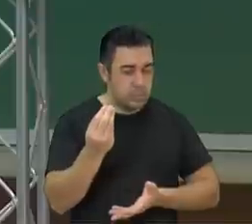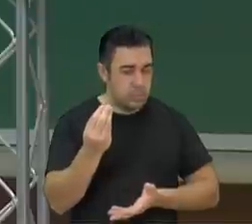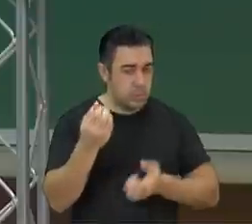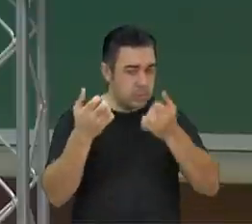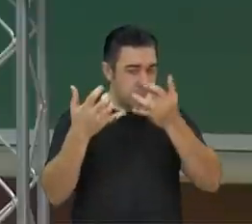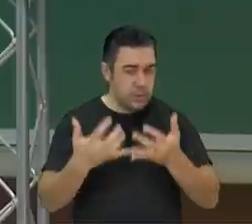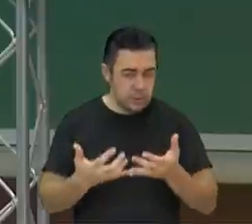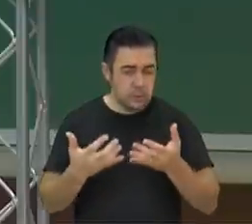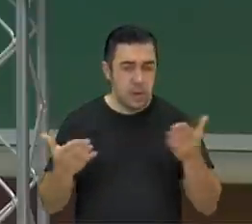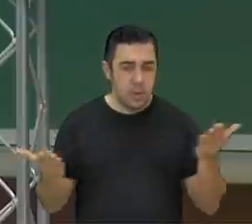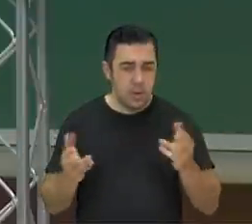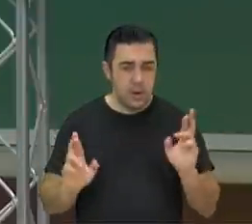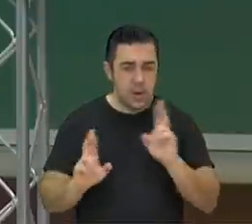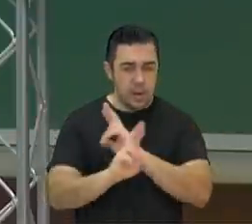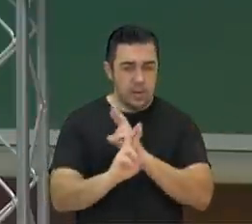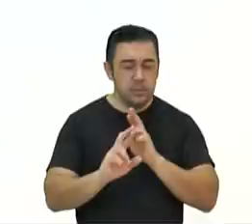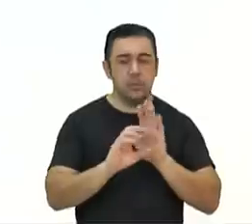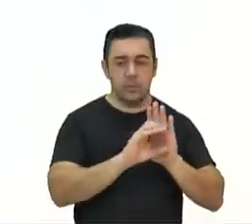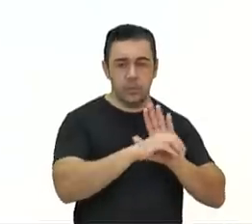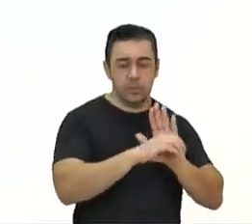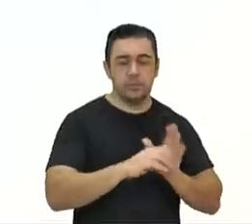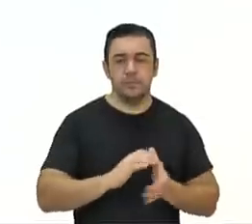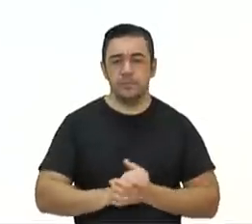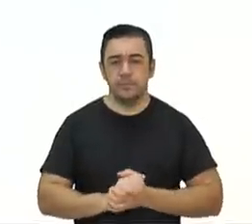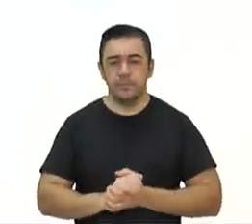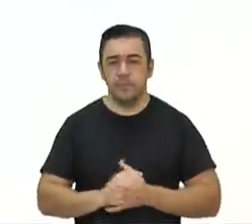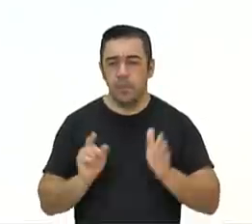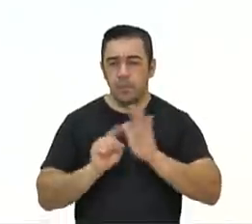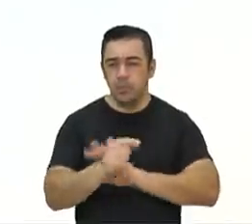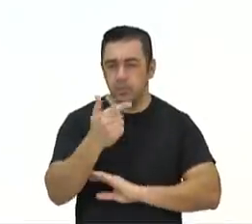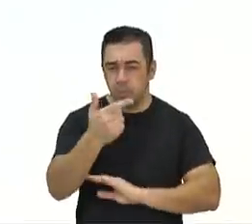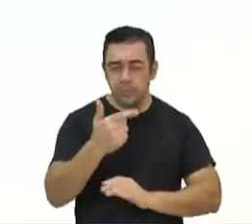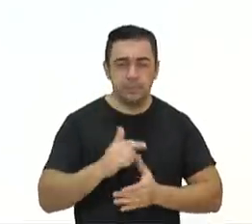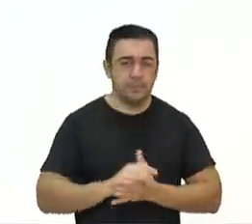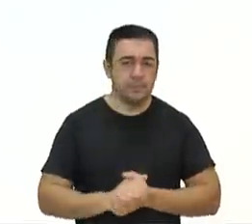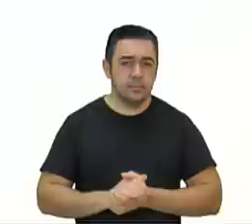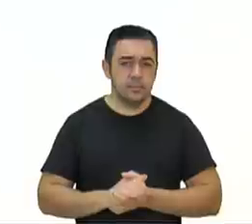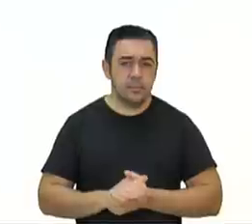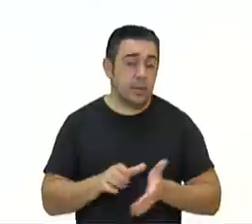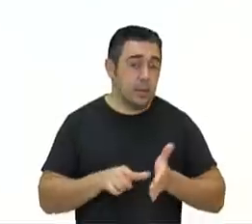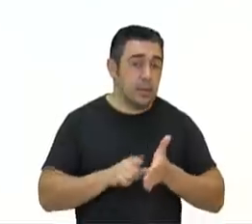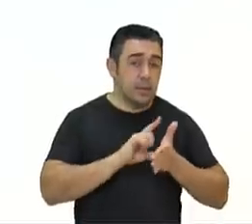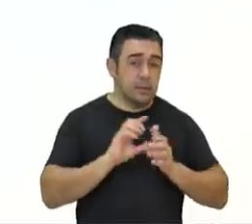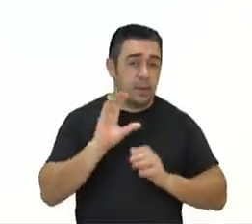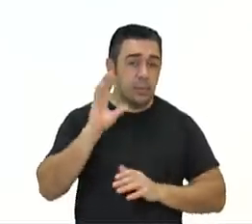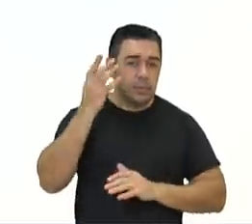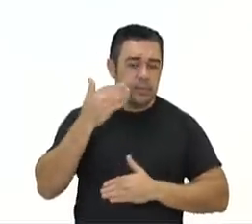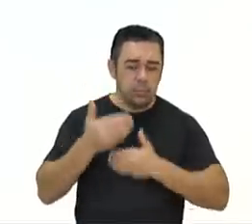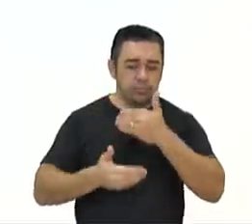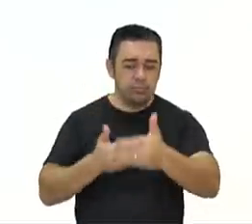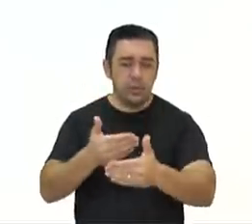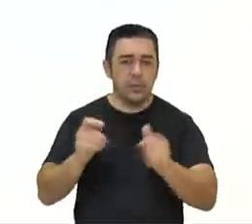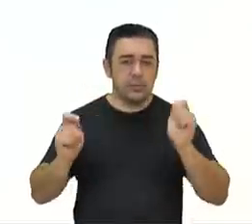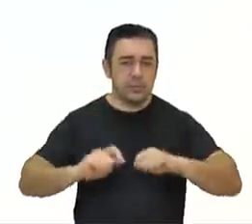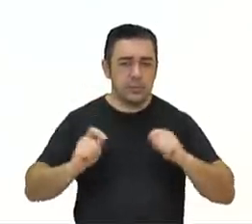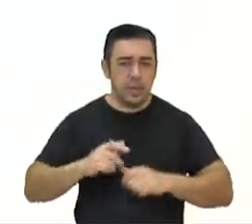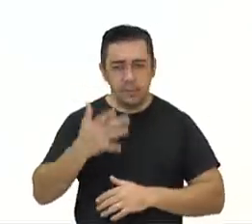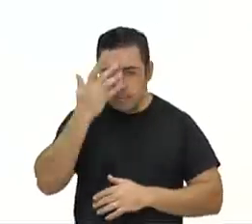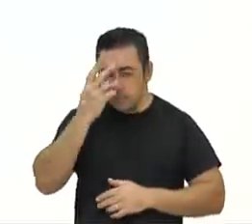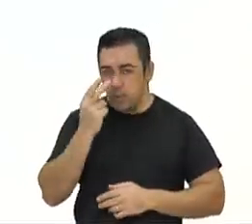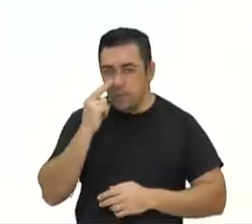está explicando aí, relacionar os conceitos. Questão 2. Que tipo de antecipação do que acontecerá é possível ao leitor